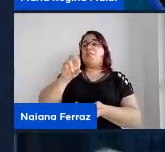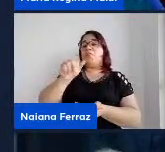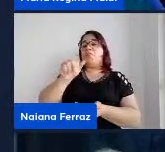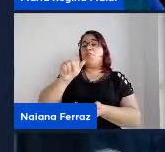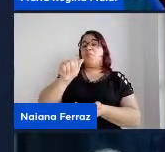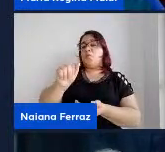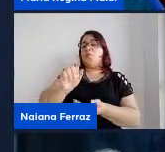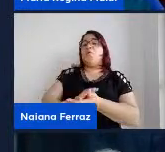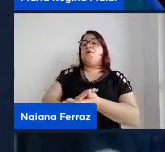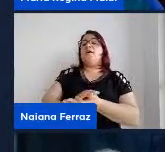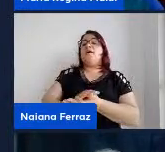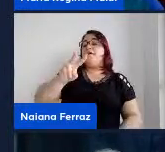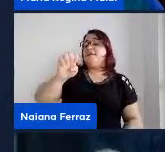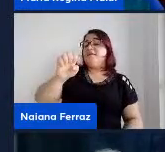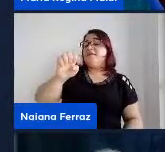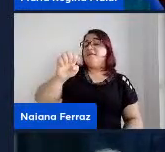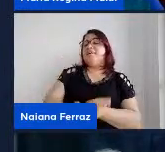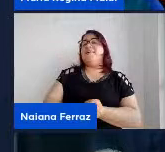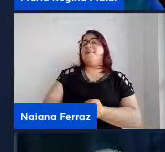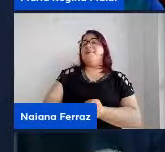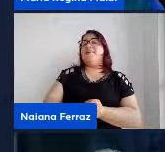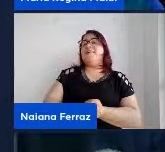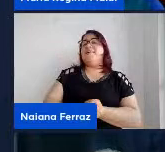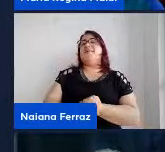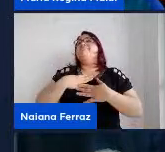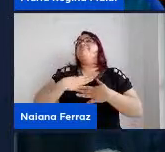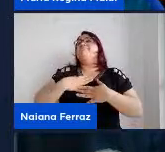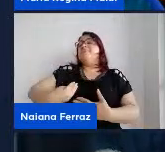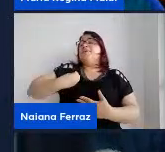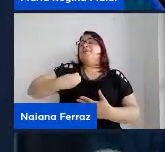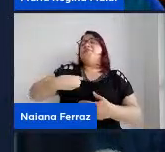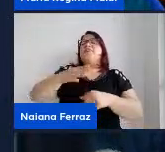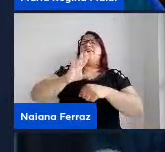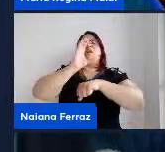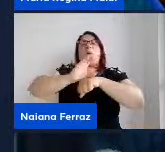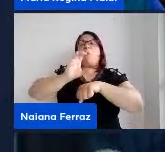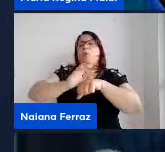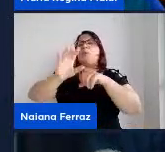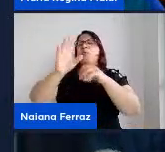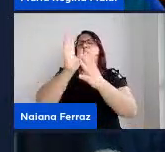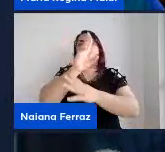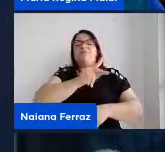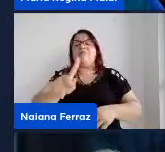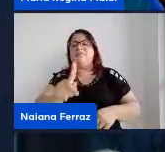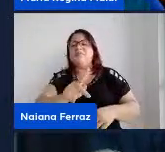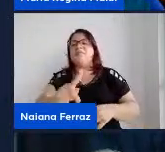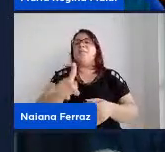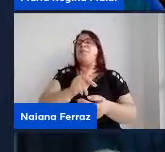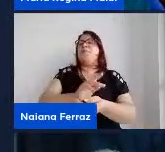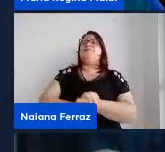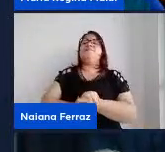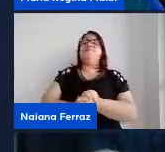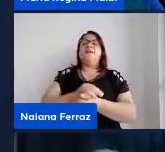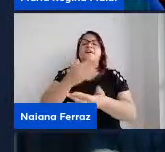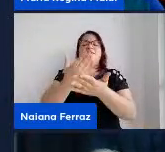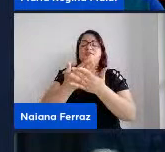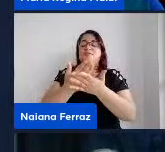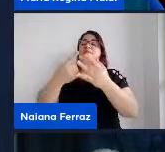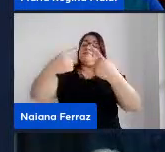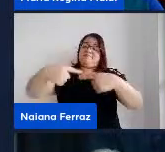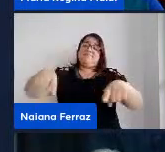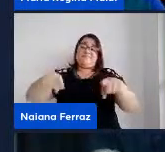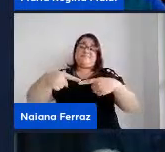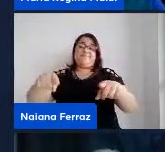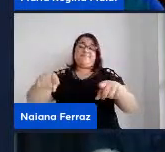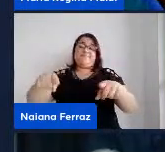Letras, a minha vida, curso de magistério primeiro, né? Estudei música também, Maria Regina.